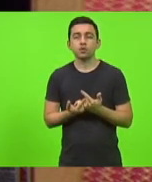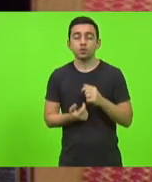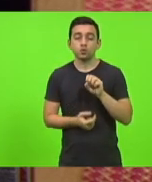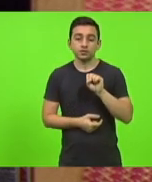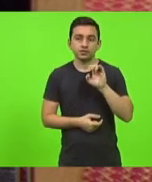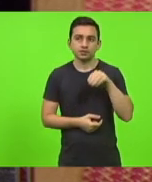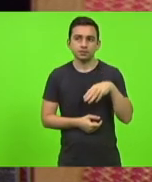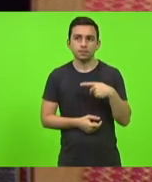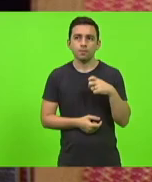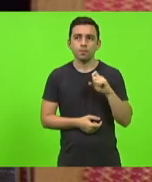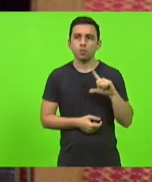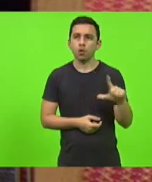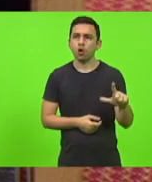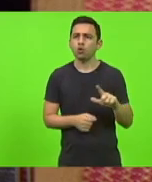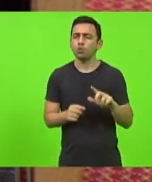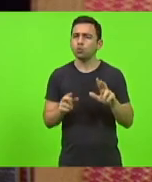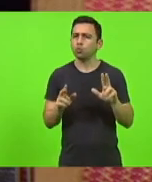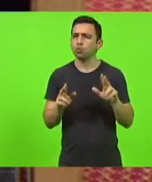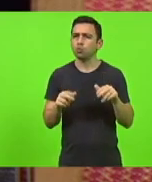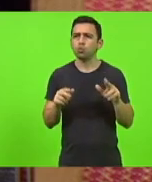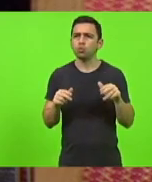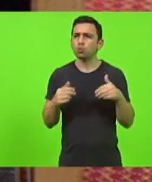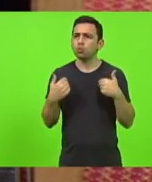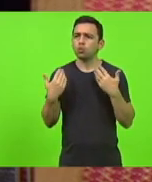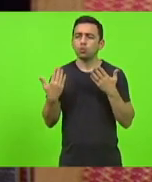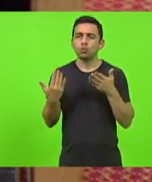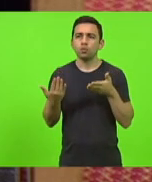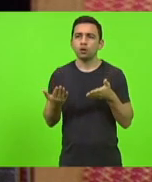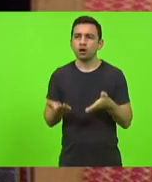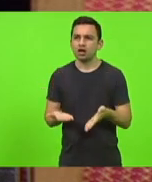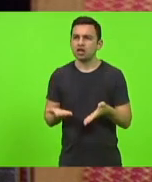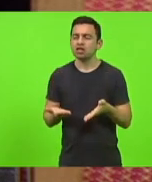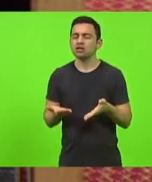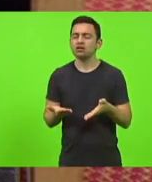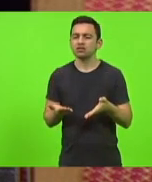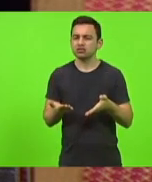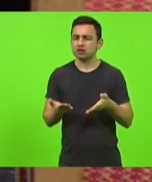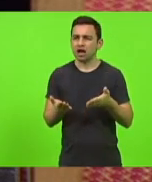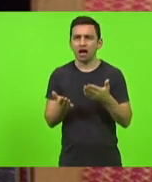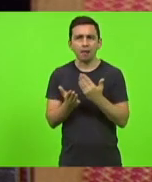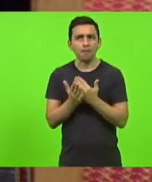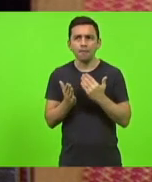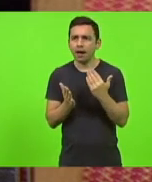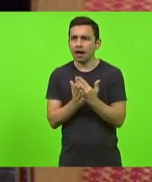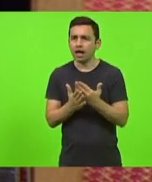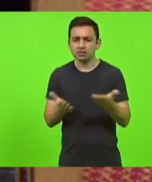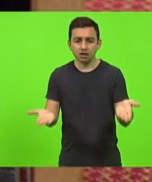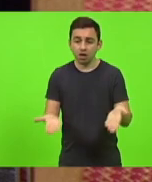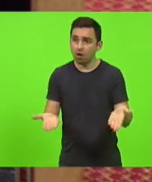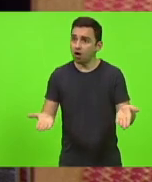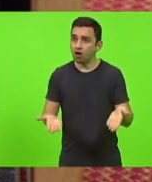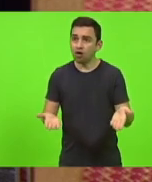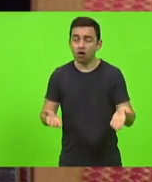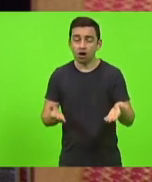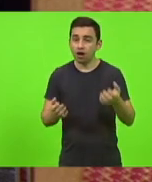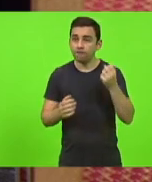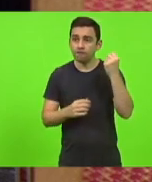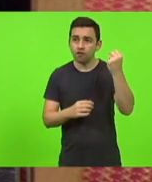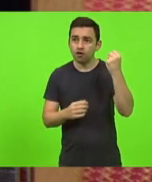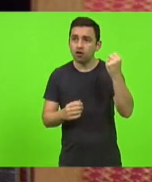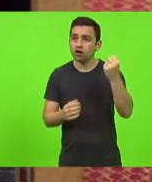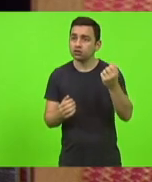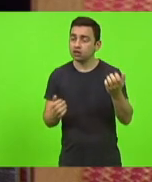Simpol nunca esteve tão forte, tão presente quanto nesses